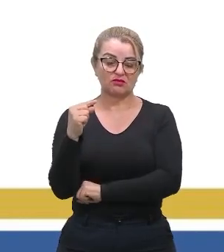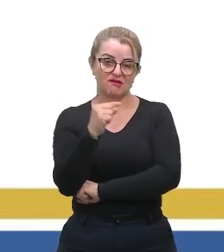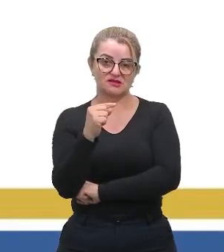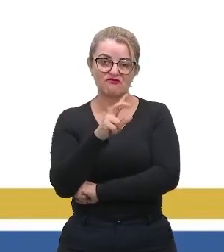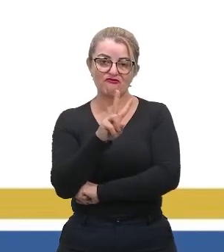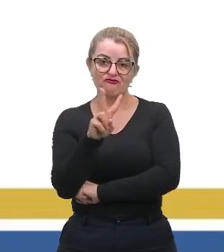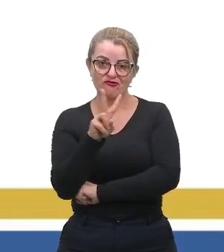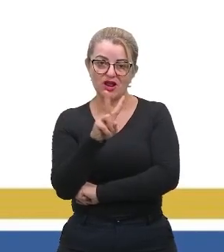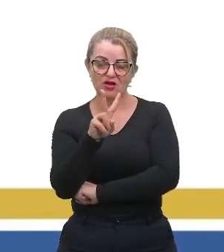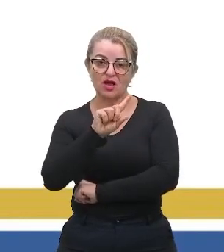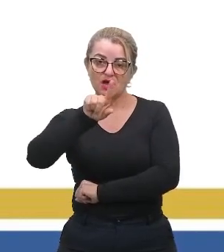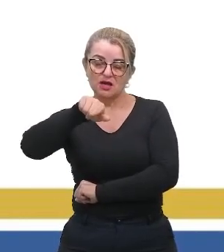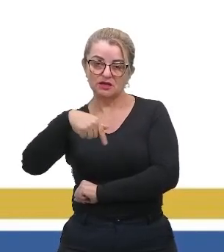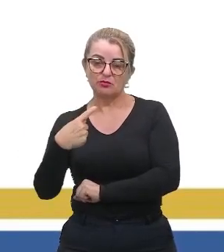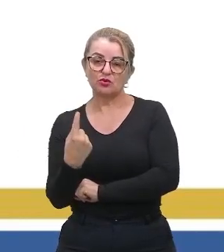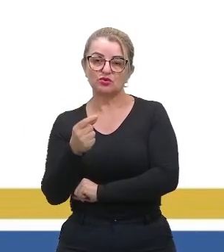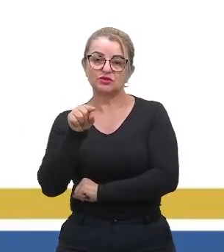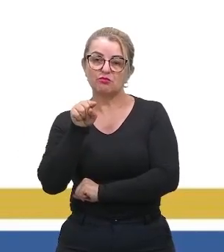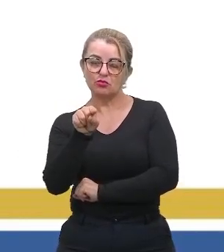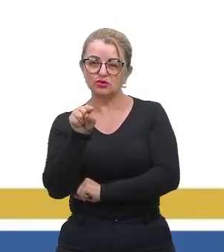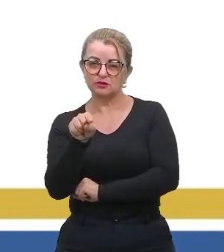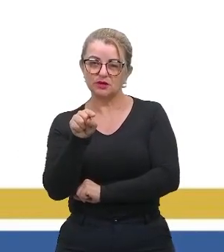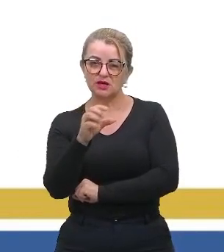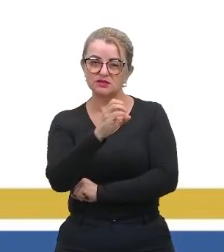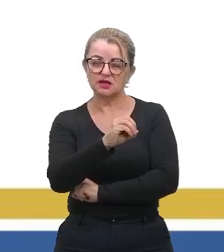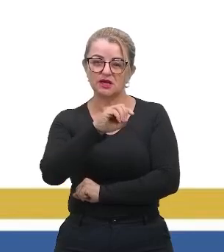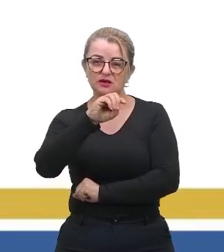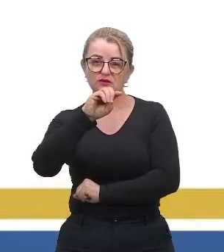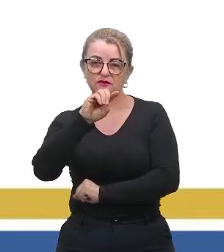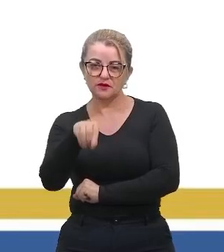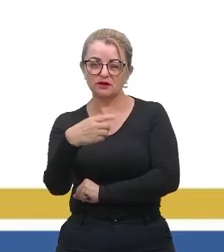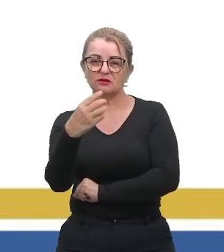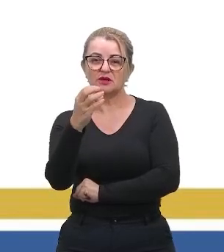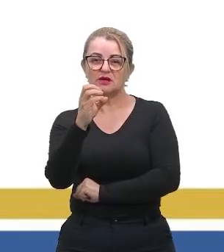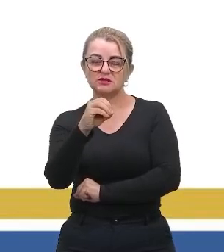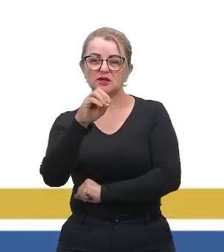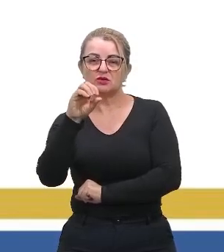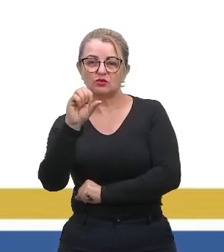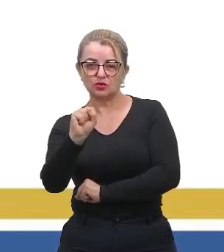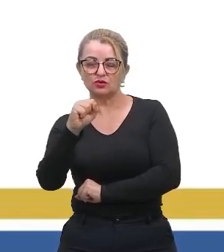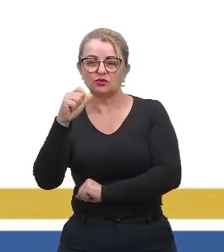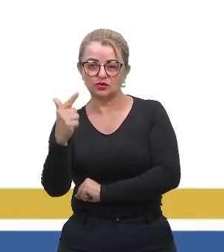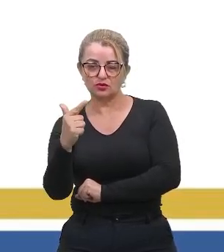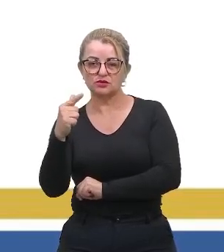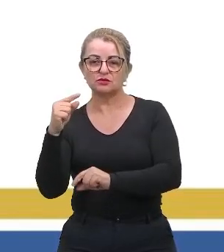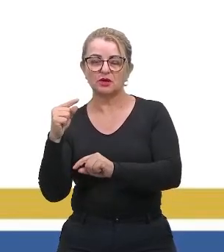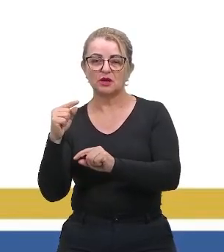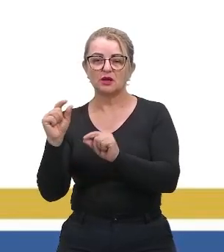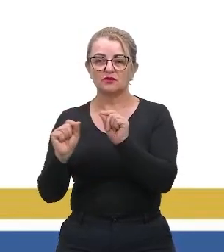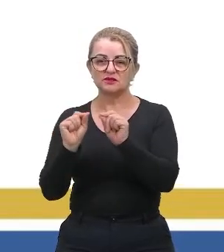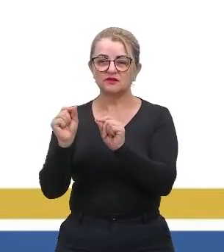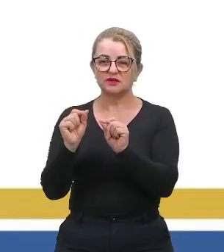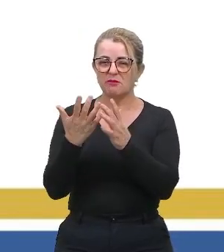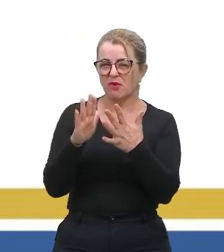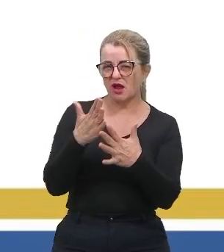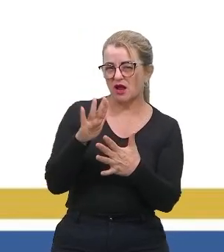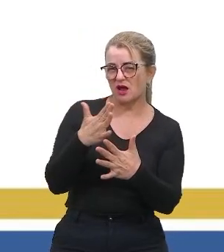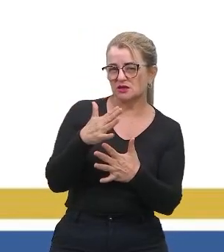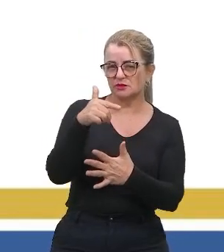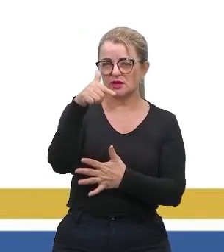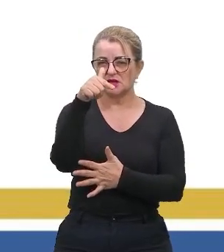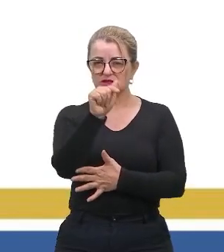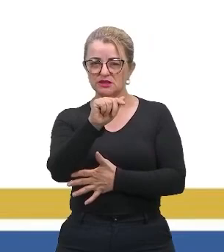ó, depois de você multiplicar 0,082 vezes 923, você vai ter aproximadamente